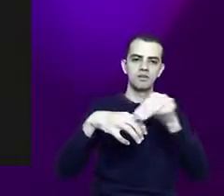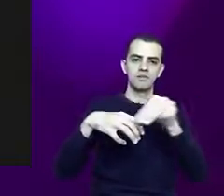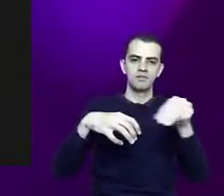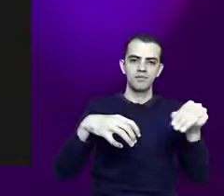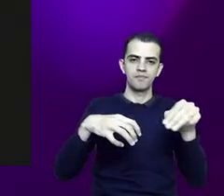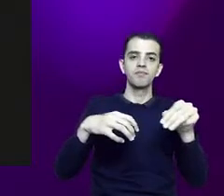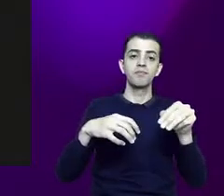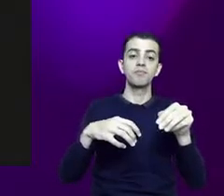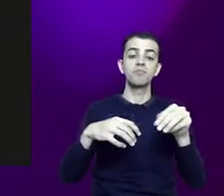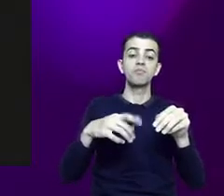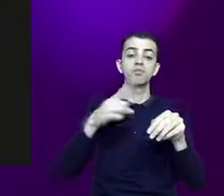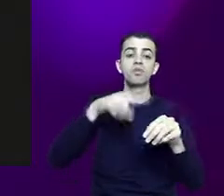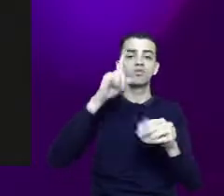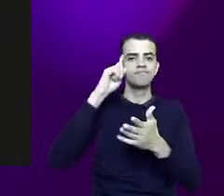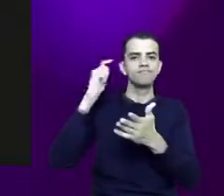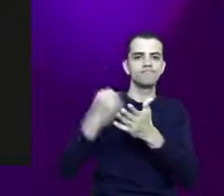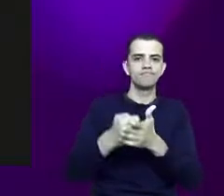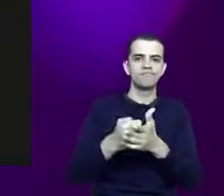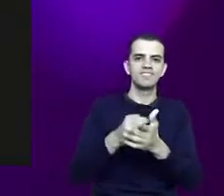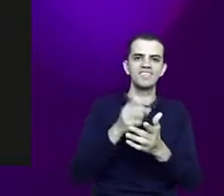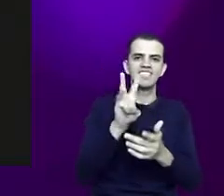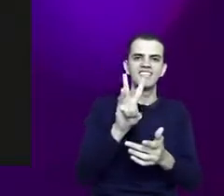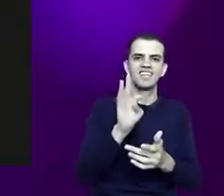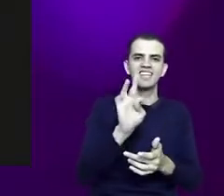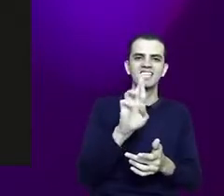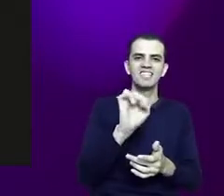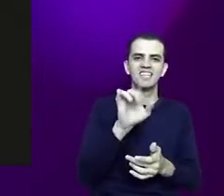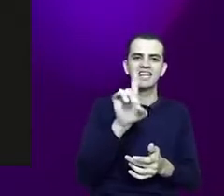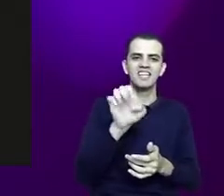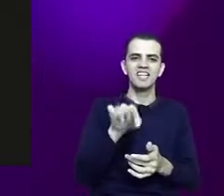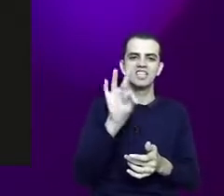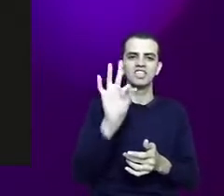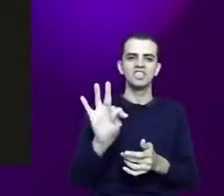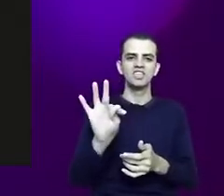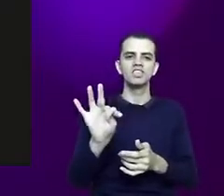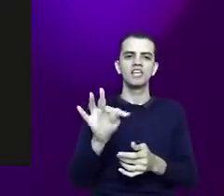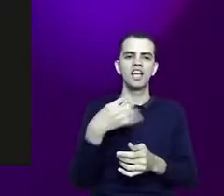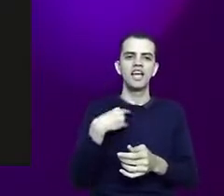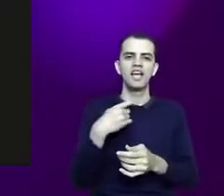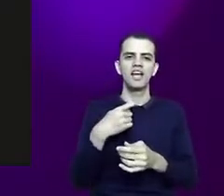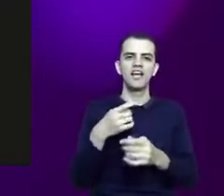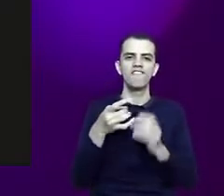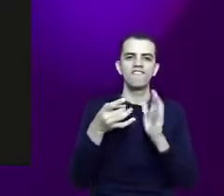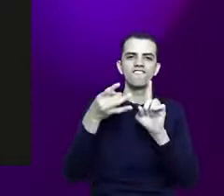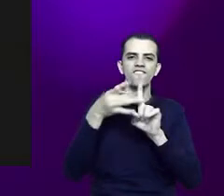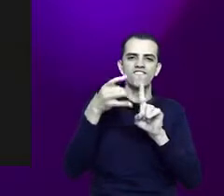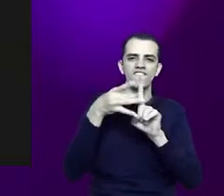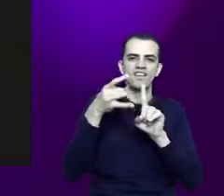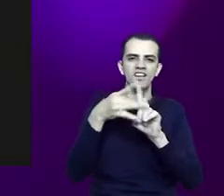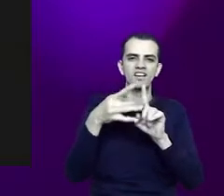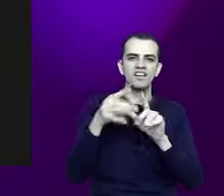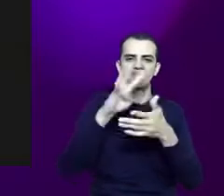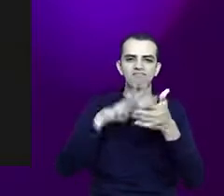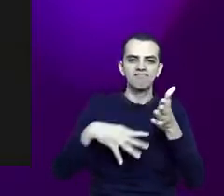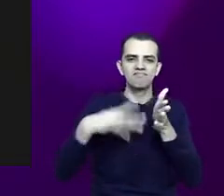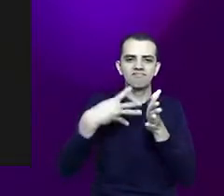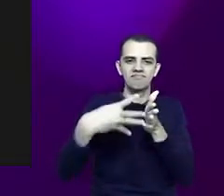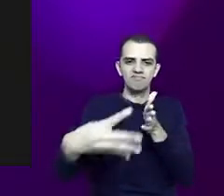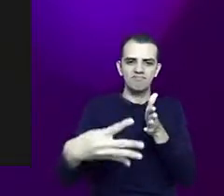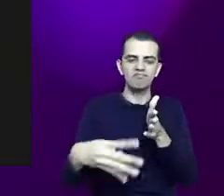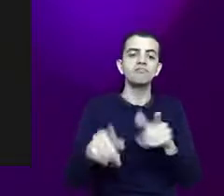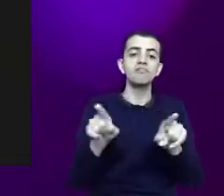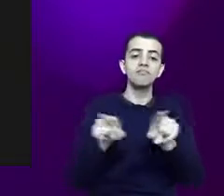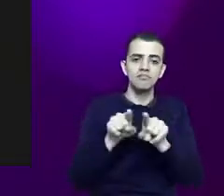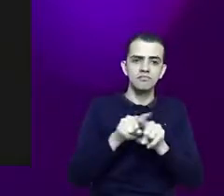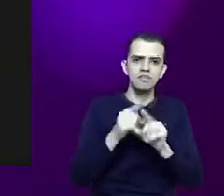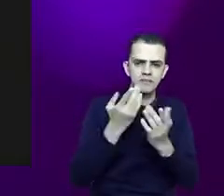utilizar o Trident, que é um metal trabeculado. E fizemos o